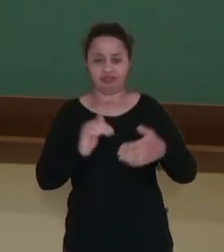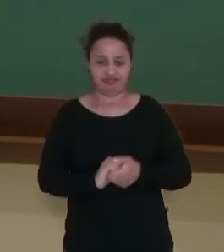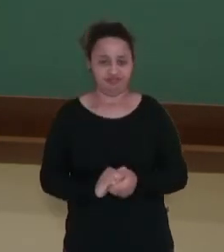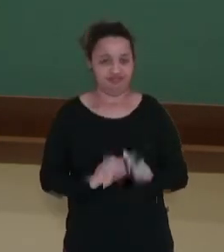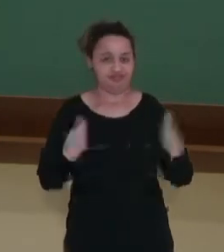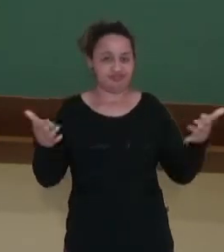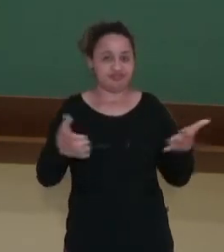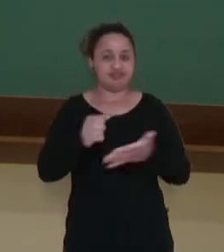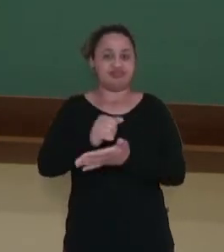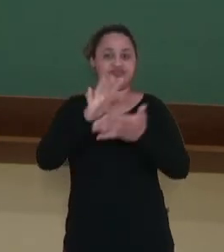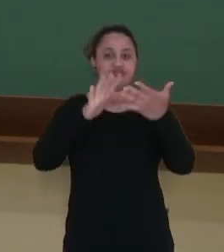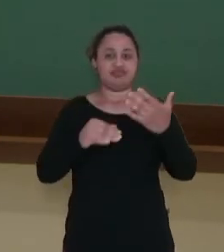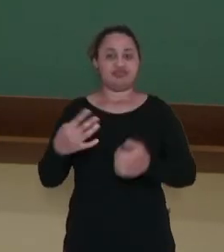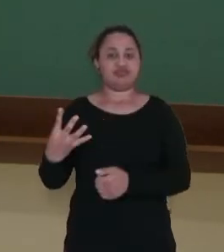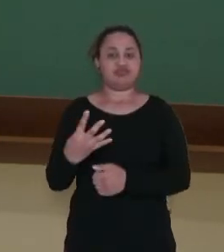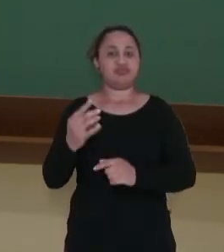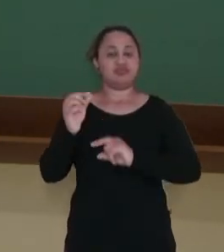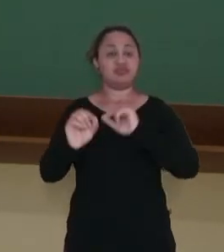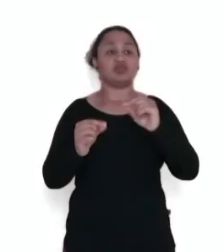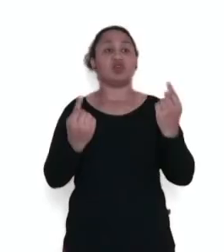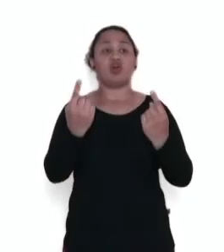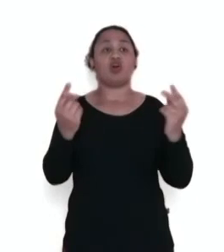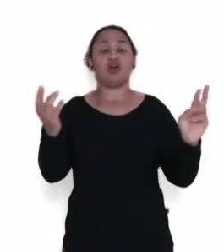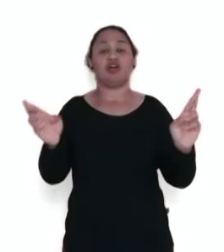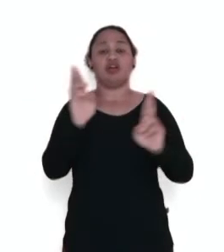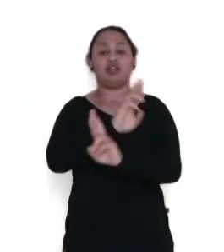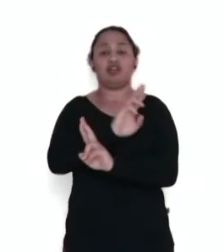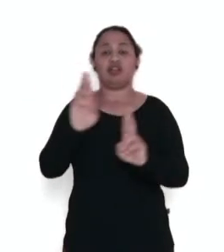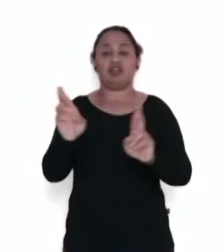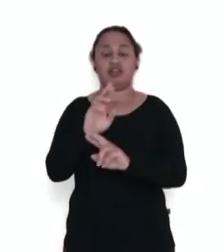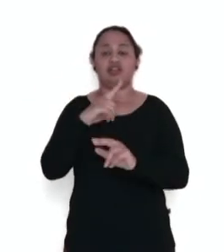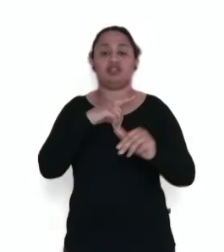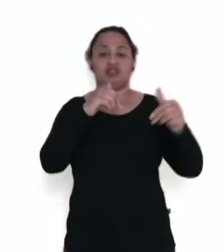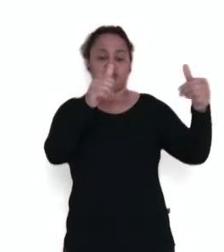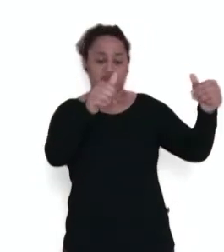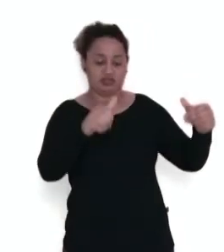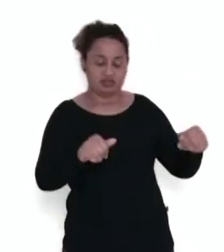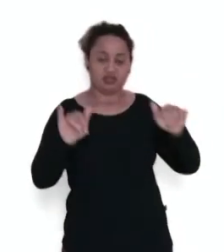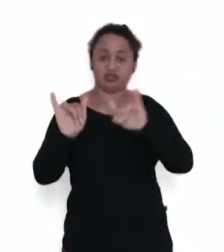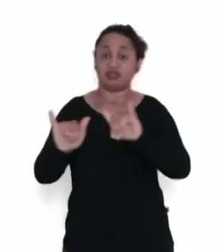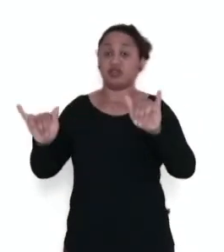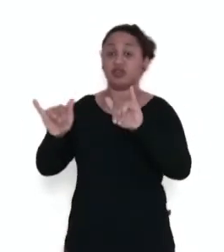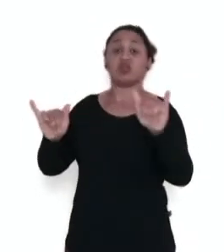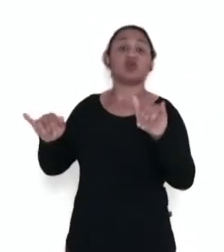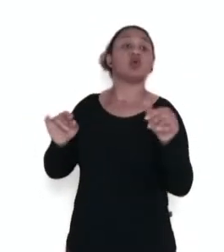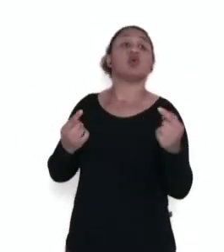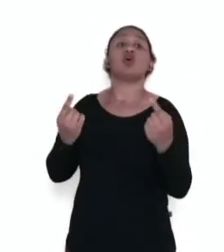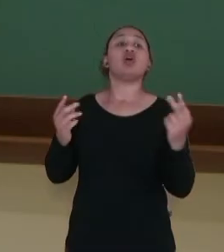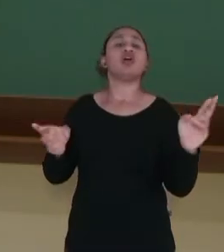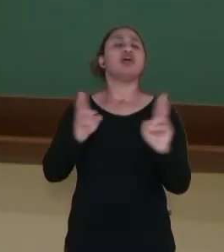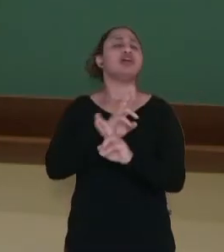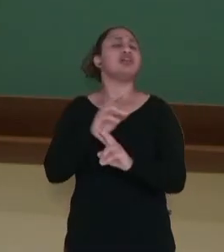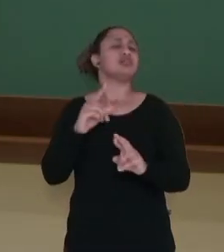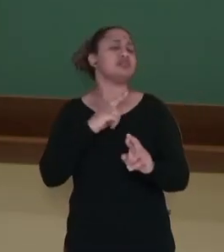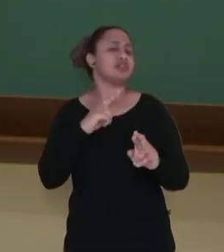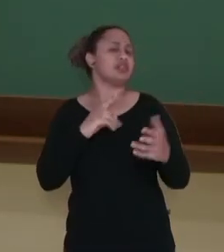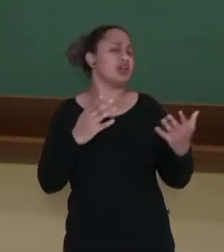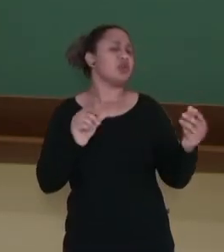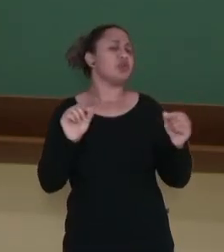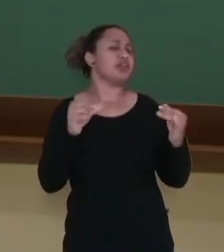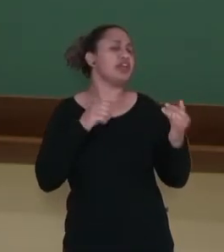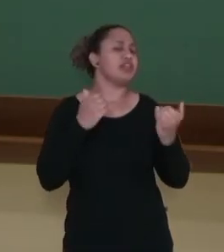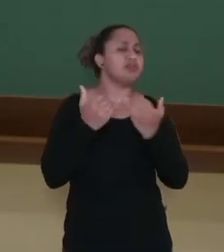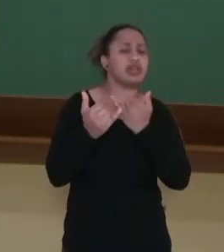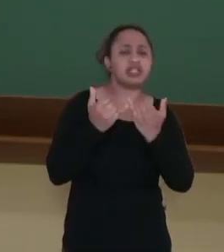Vamos aqui para a quarta atividade. Qual é a relação entre a notícia e o cartaz de campanha? Como assim? O que é que eles têm em